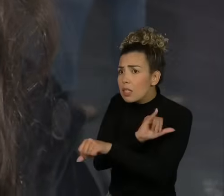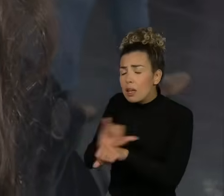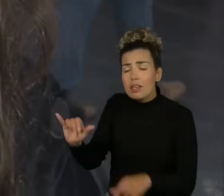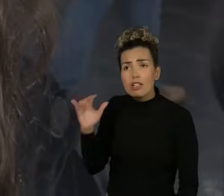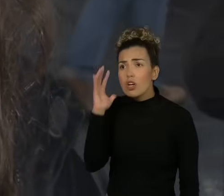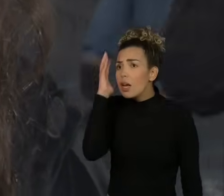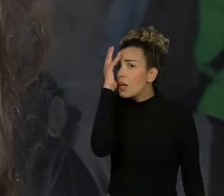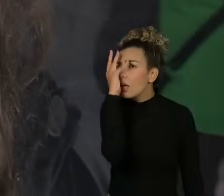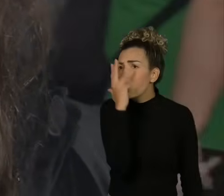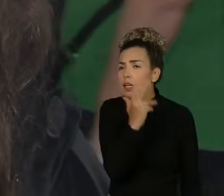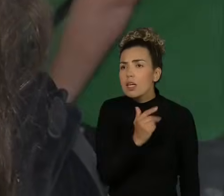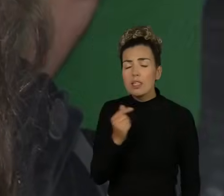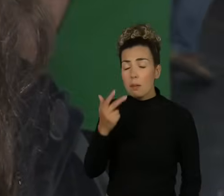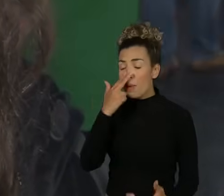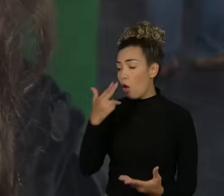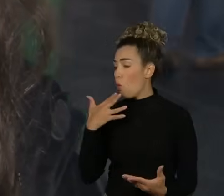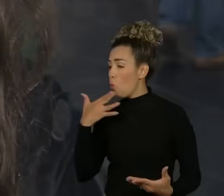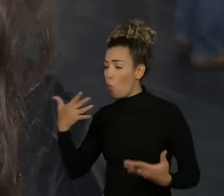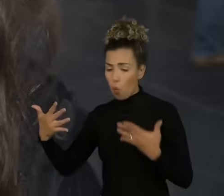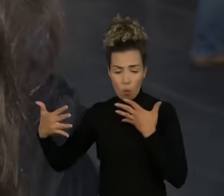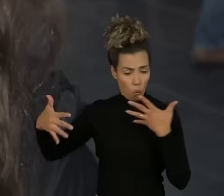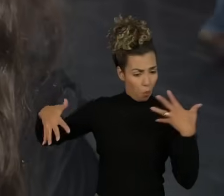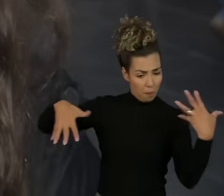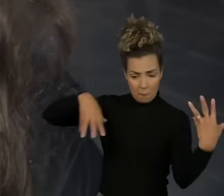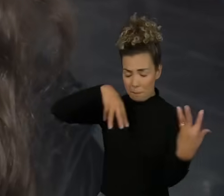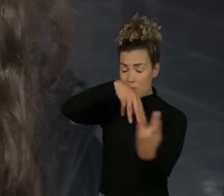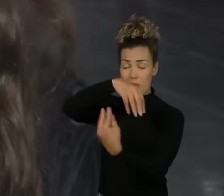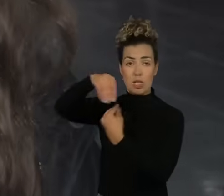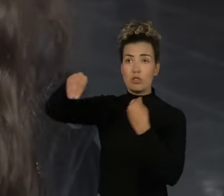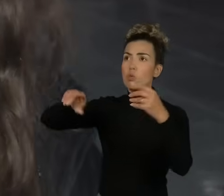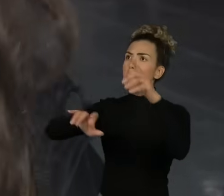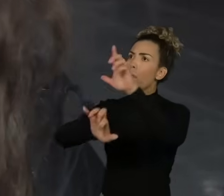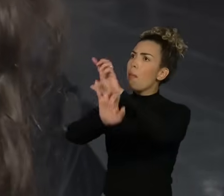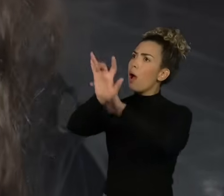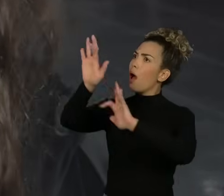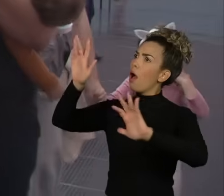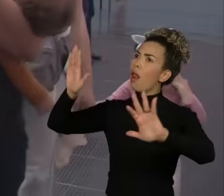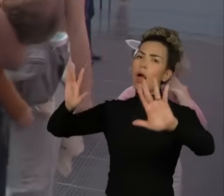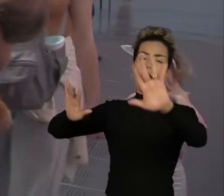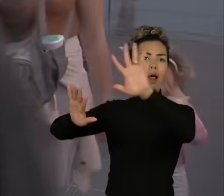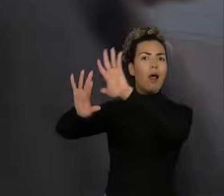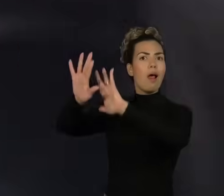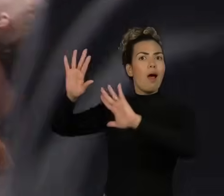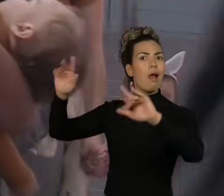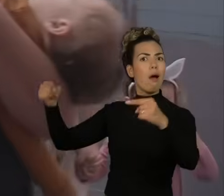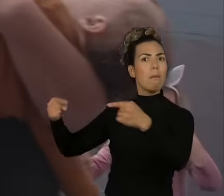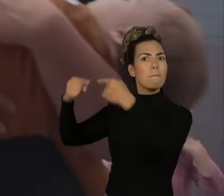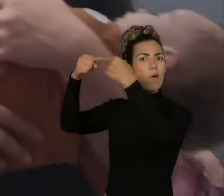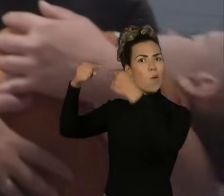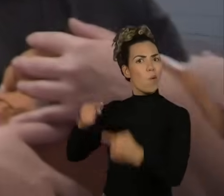Ele mistura as tintas e as cores elas ficam super harmoniosas.